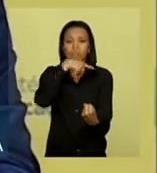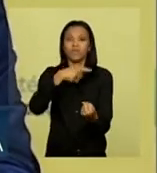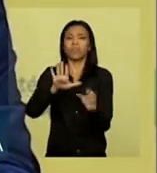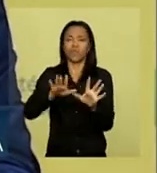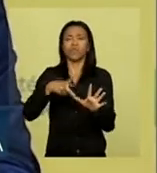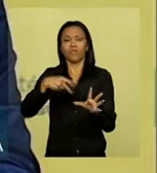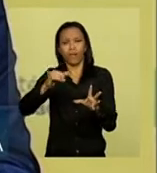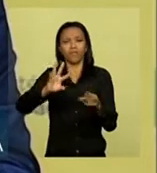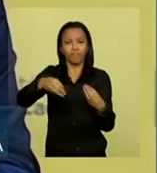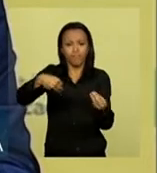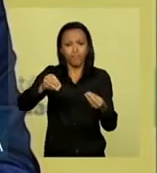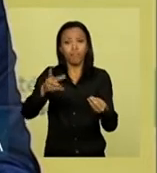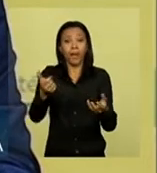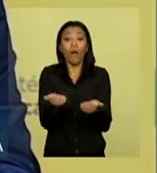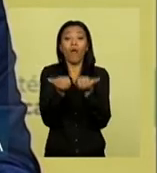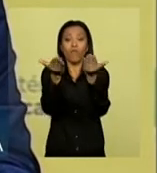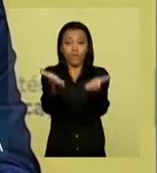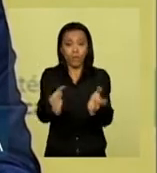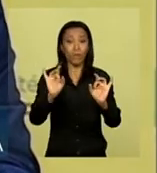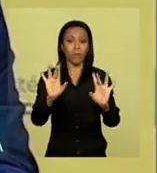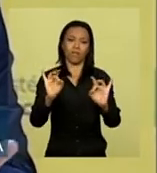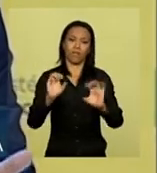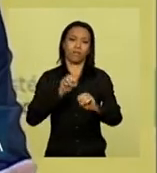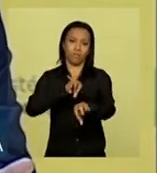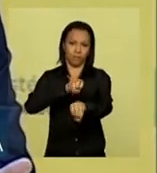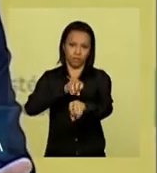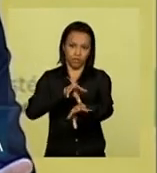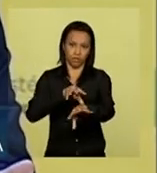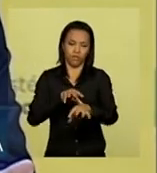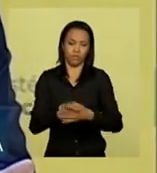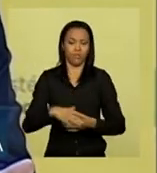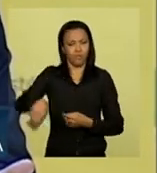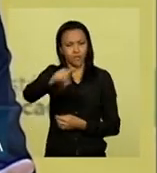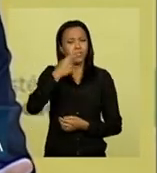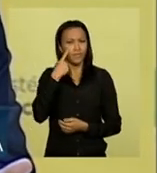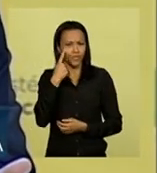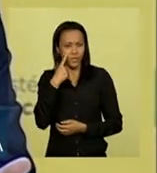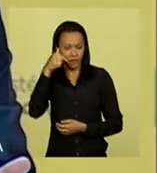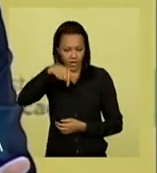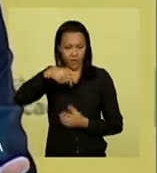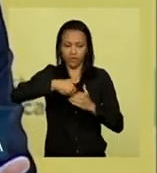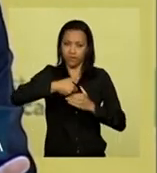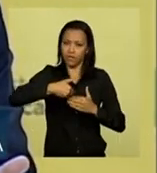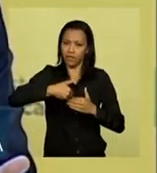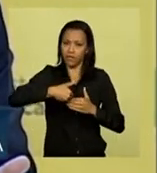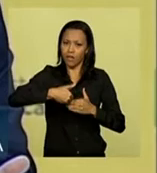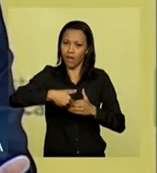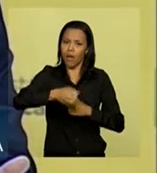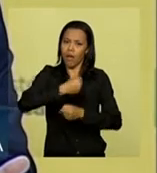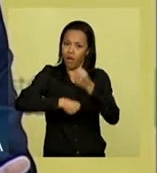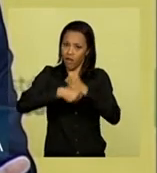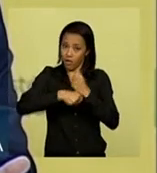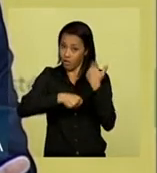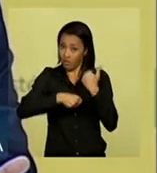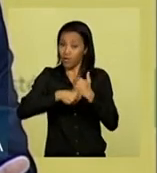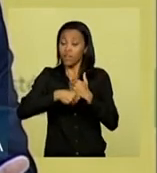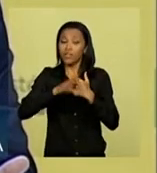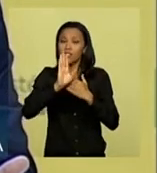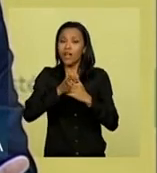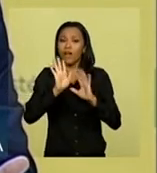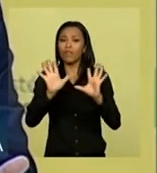exigência da qualidade do ensino que nós estamos ofertando vocês viu vocês acompanharam esse ano nós fechamos